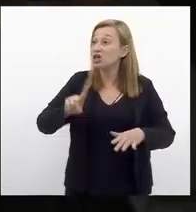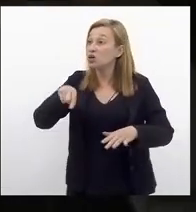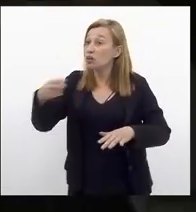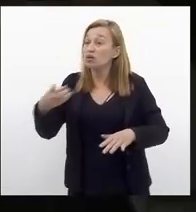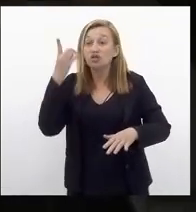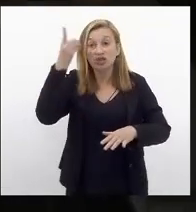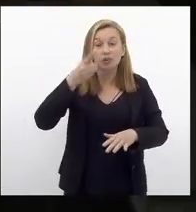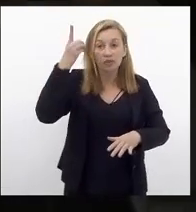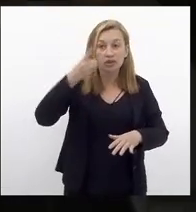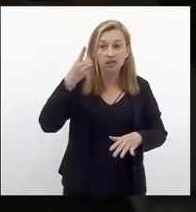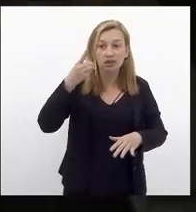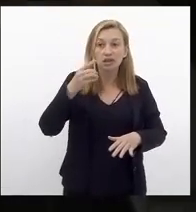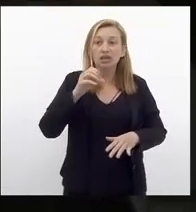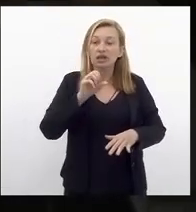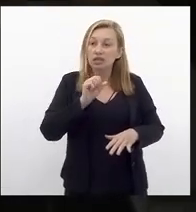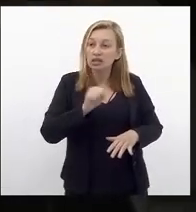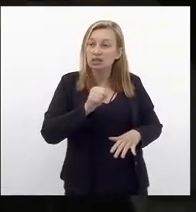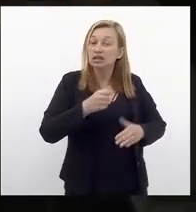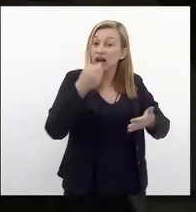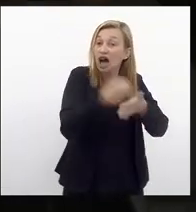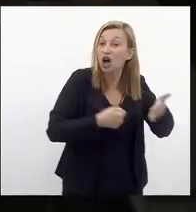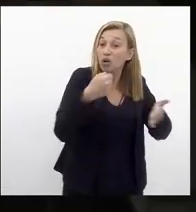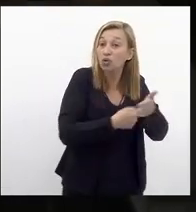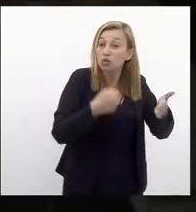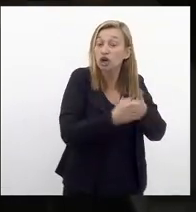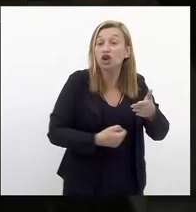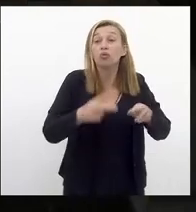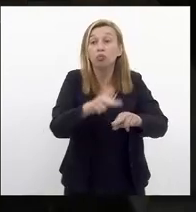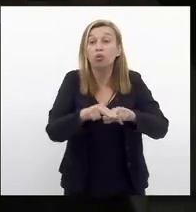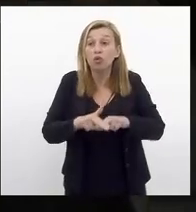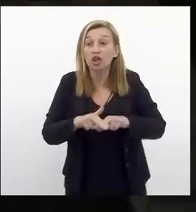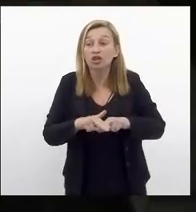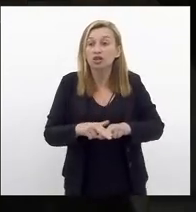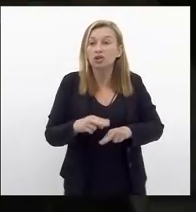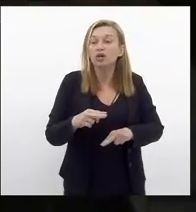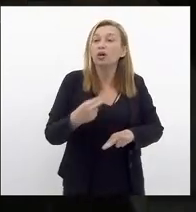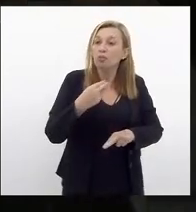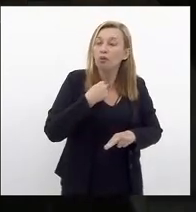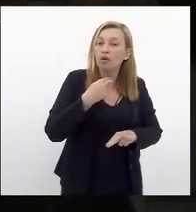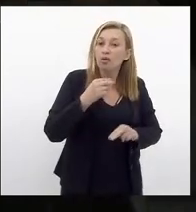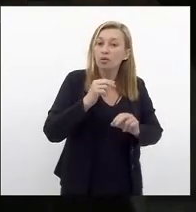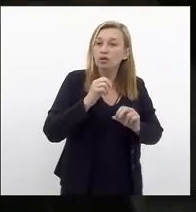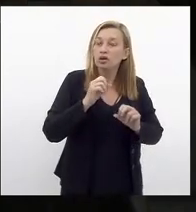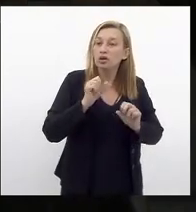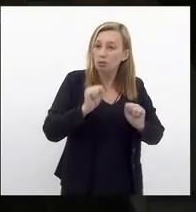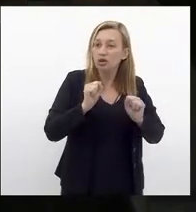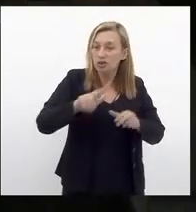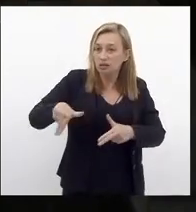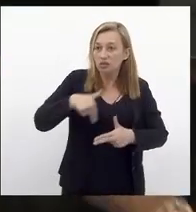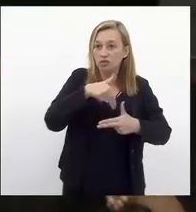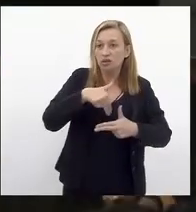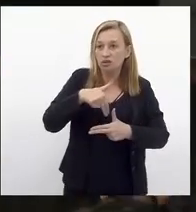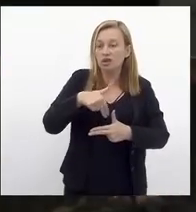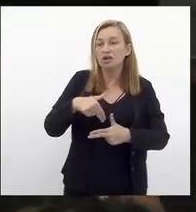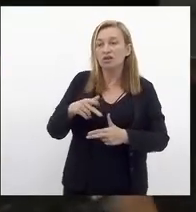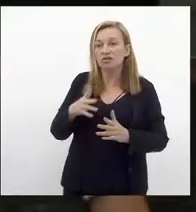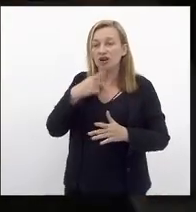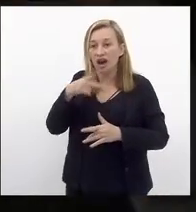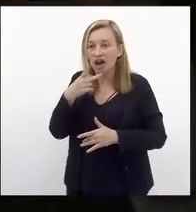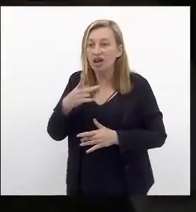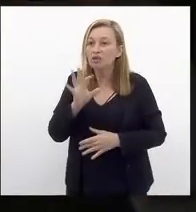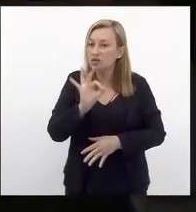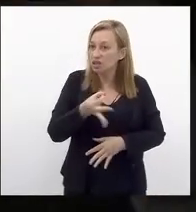estavam assiduamente ali lutando e por isso o podemos fazer uso da Tribuna gentileza para